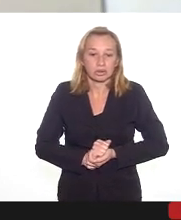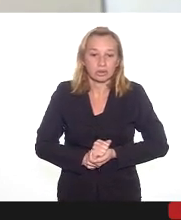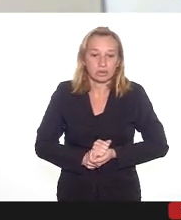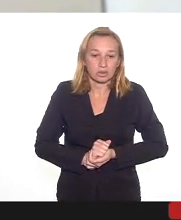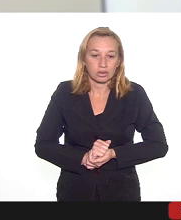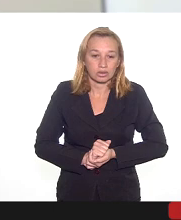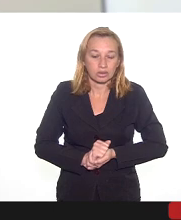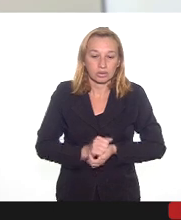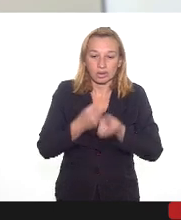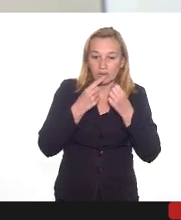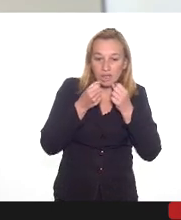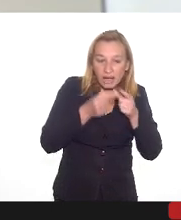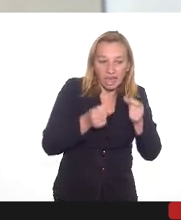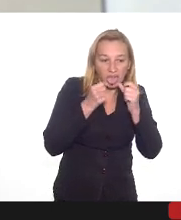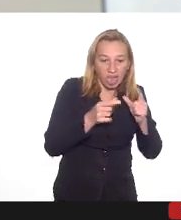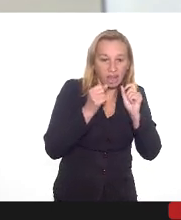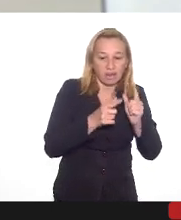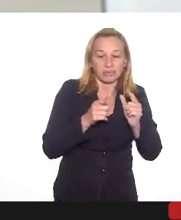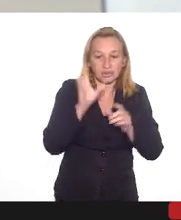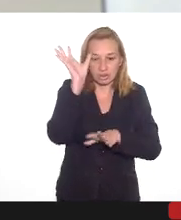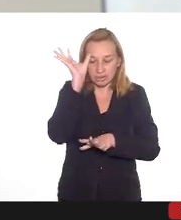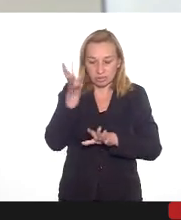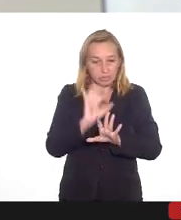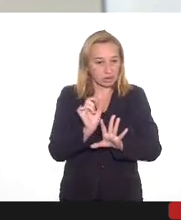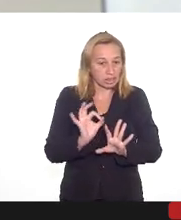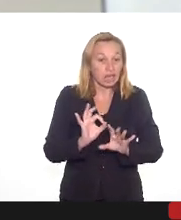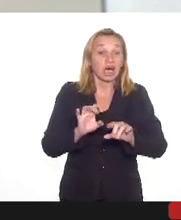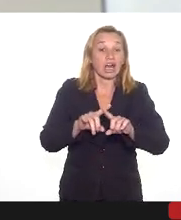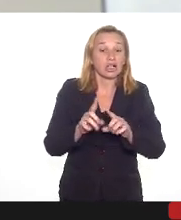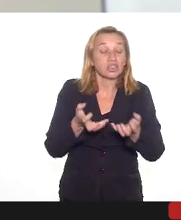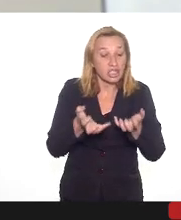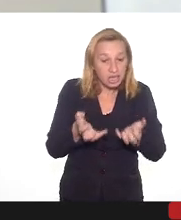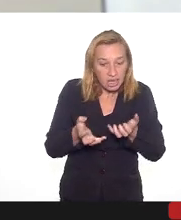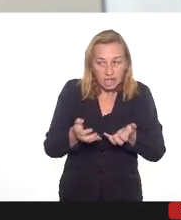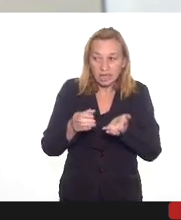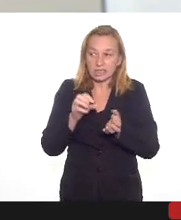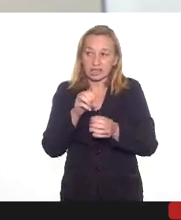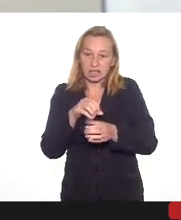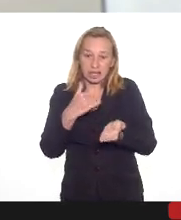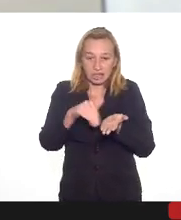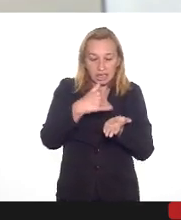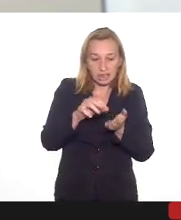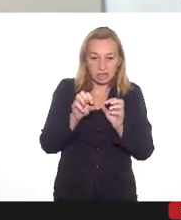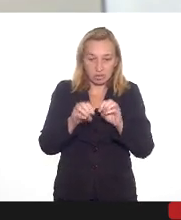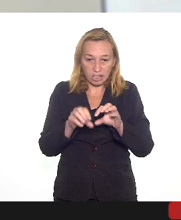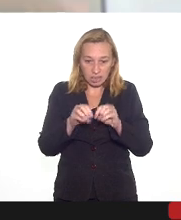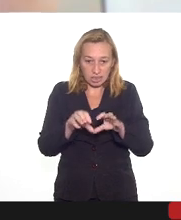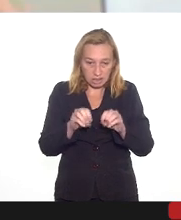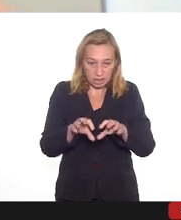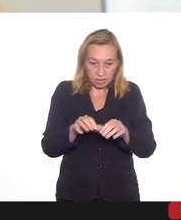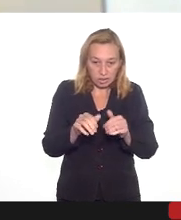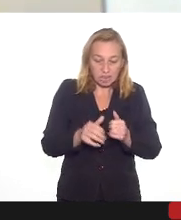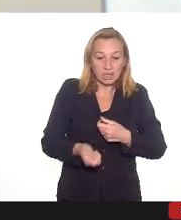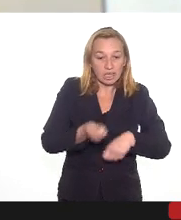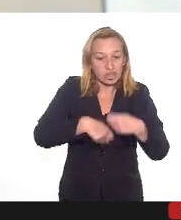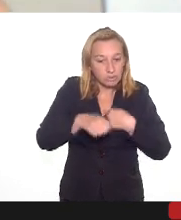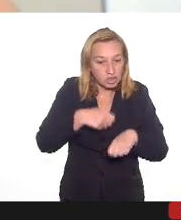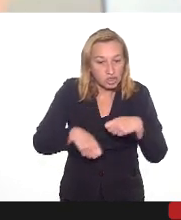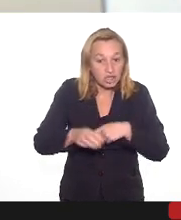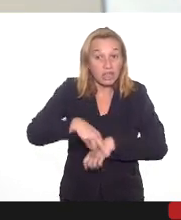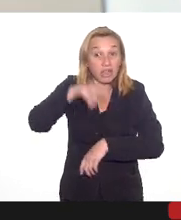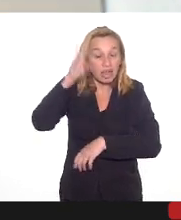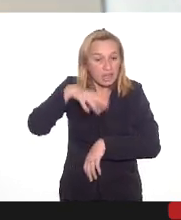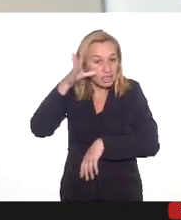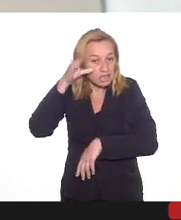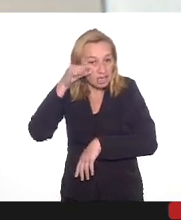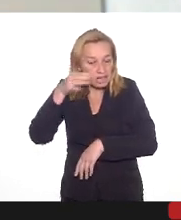não reclama, não resolve, mas a gente obviamente quer que a Secretaria de Educação seja tocada por quem tem interesse na educação e não